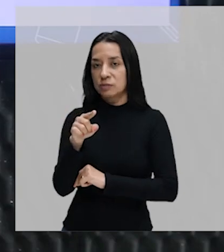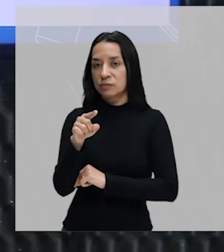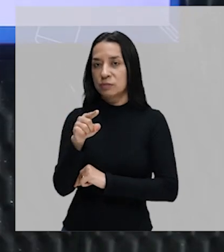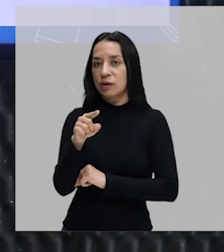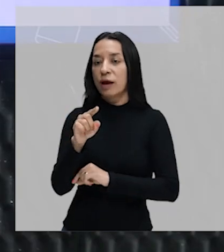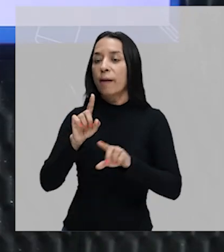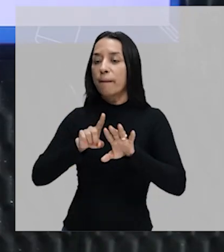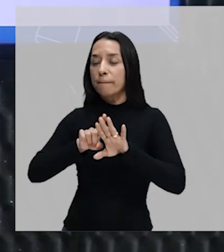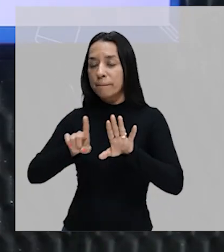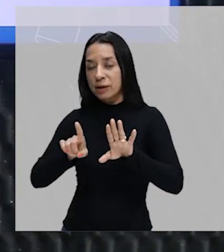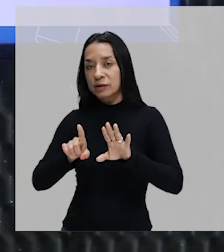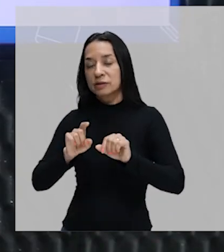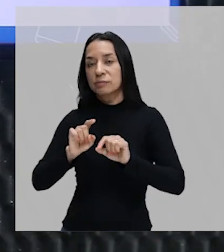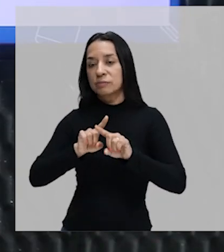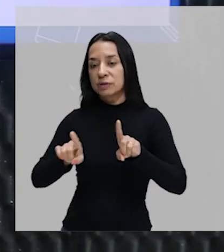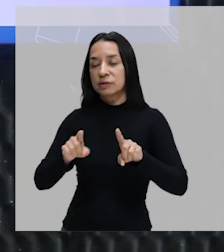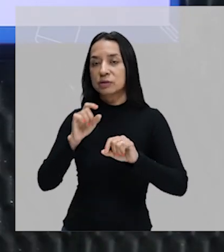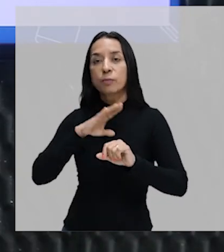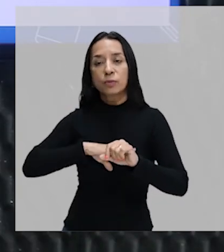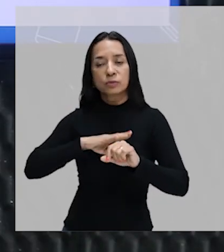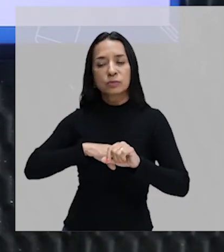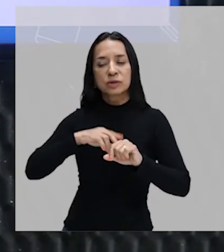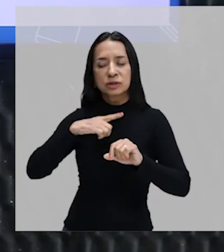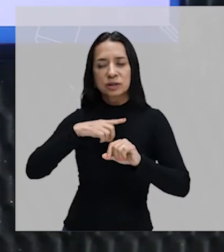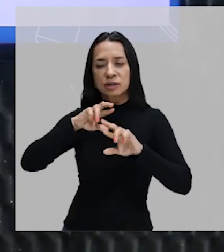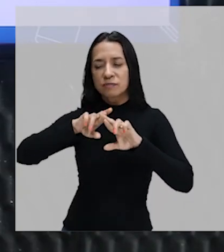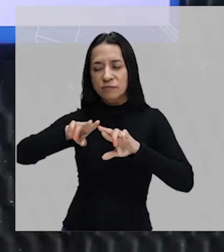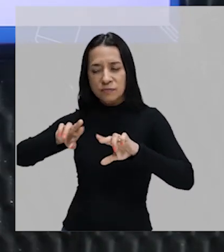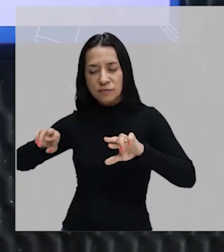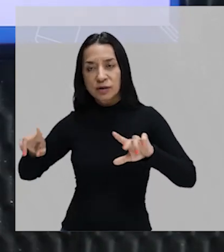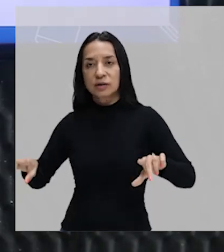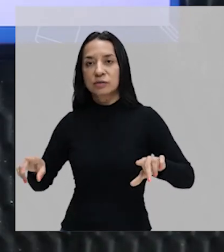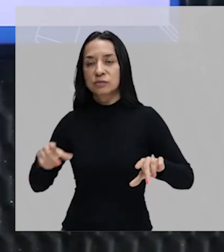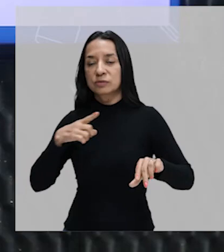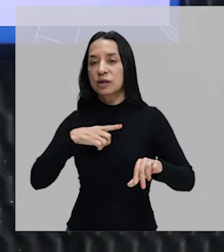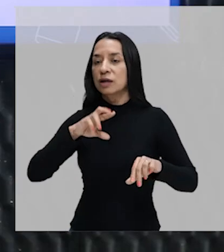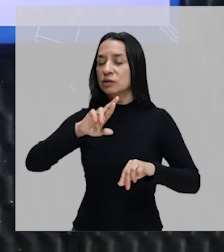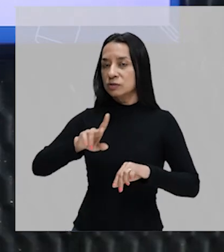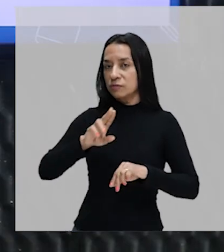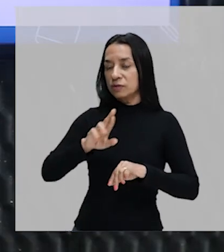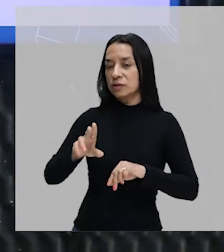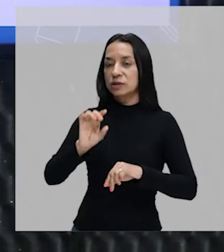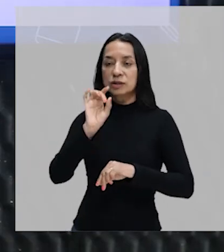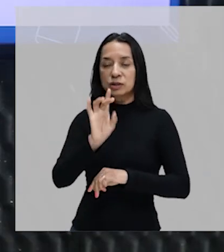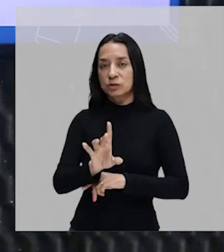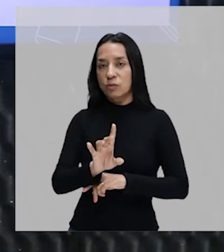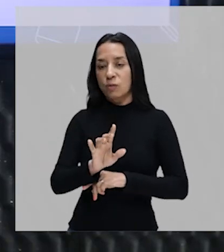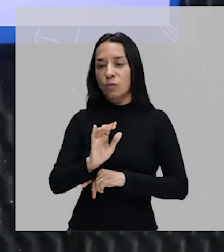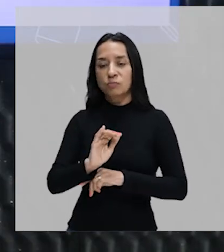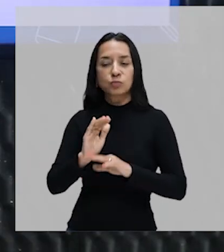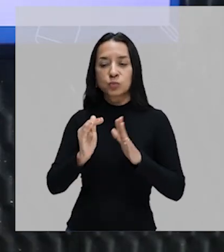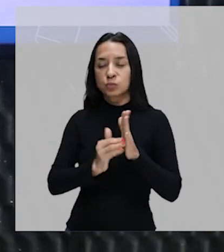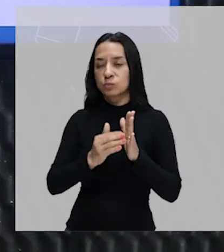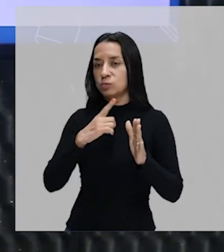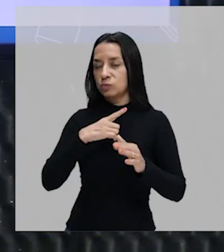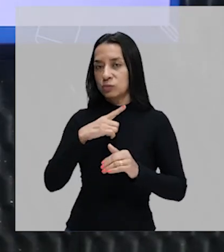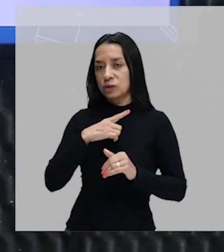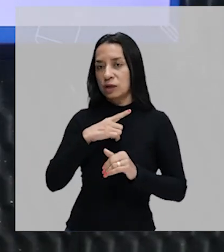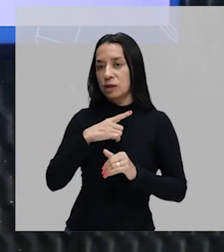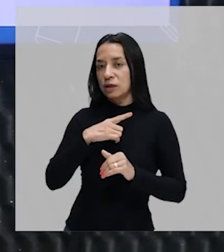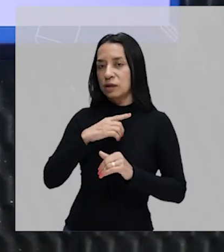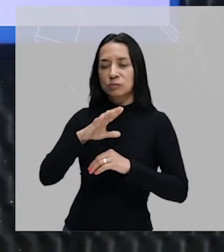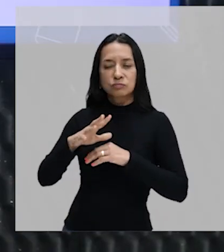vários. Então, vocês vão ver essas pequenas diferenças apenas, mas tudo tem conjunção, tem